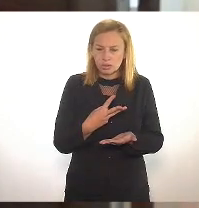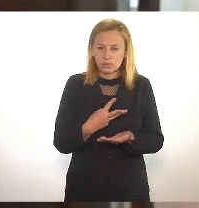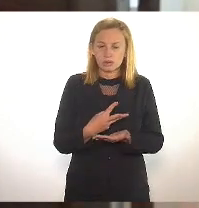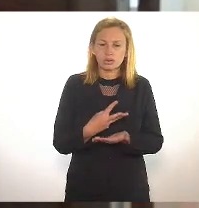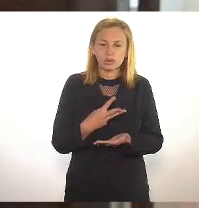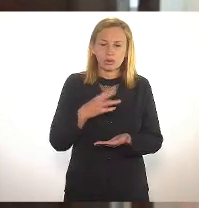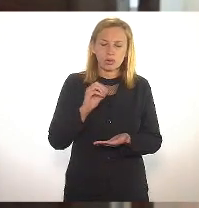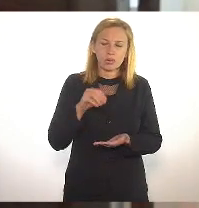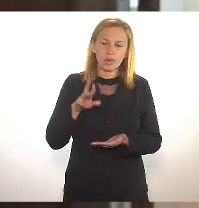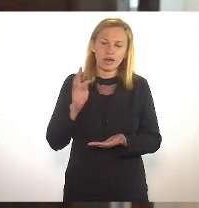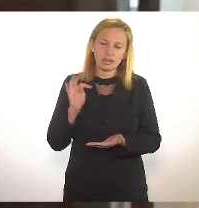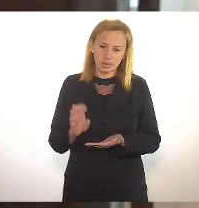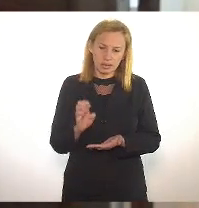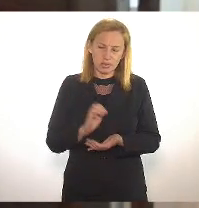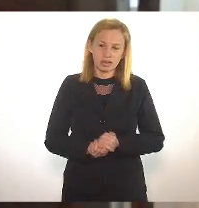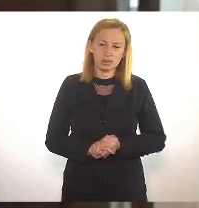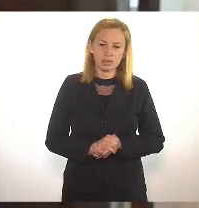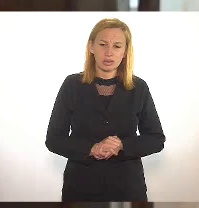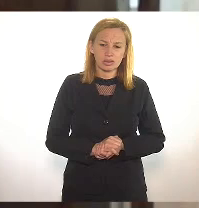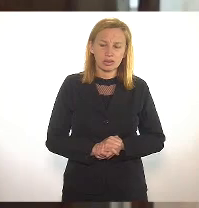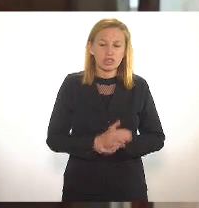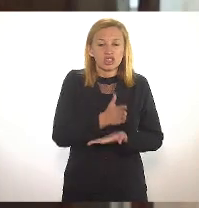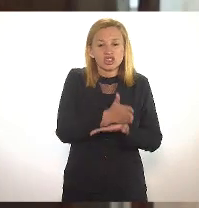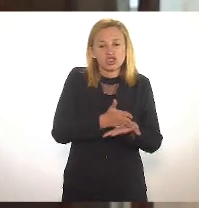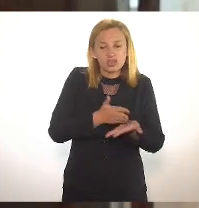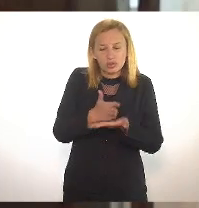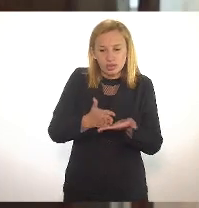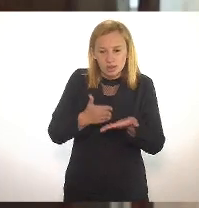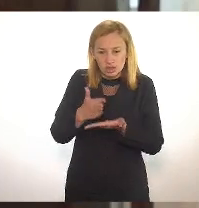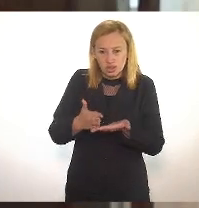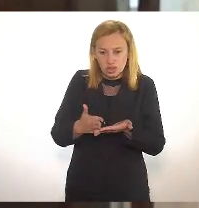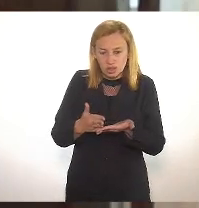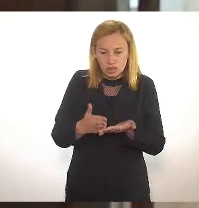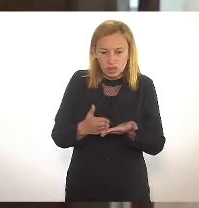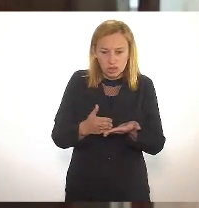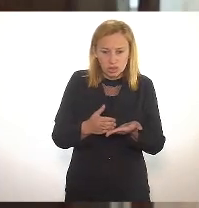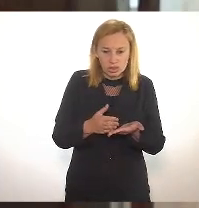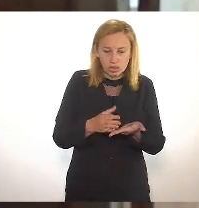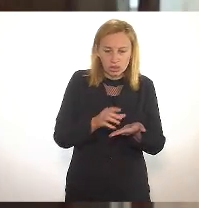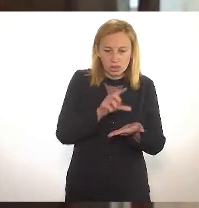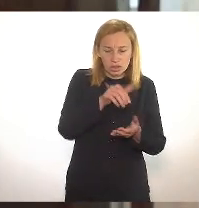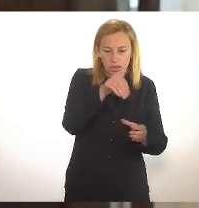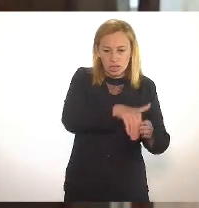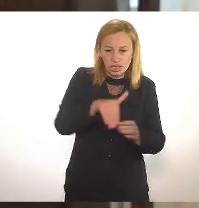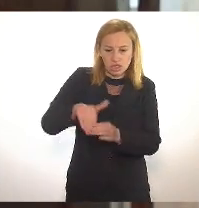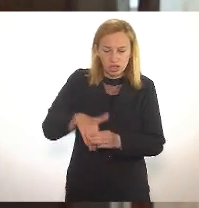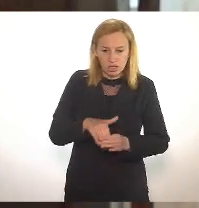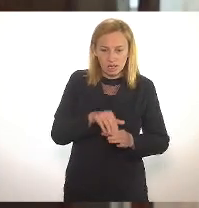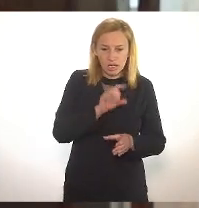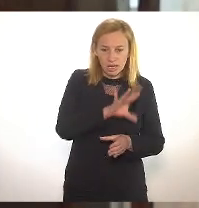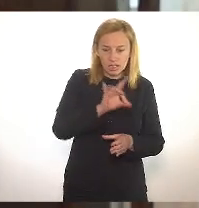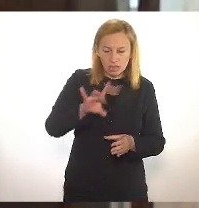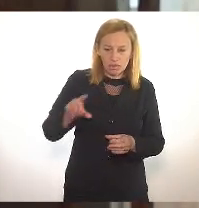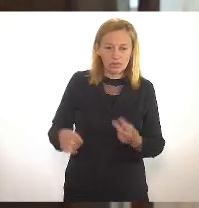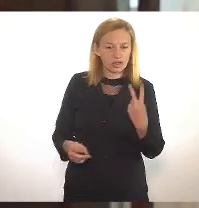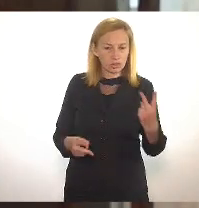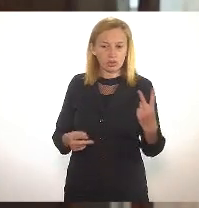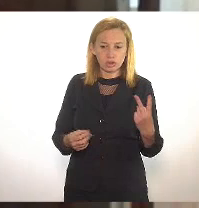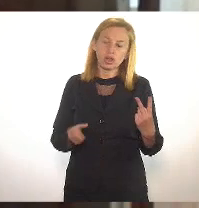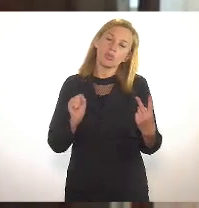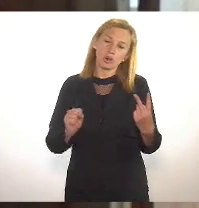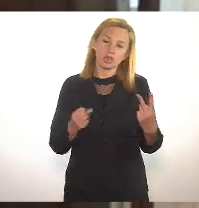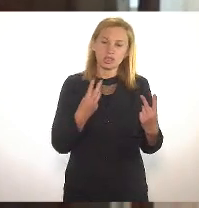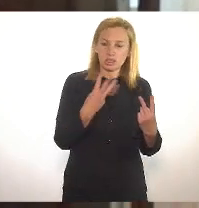delegados. Então, ele divide a eleição por condado. Cada um leva 2. Se ganhar nos 3, leva os 6.